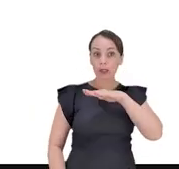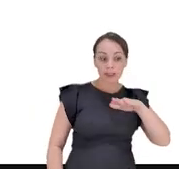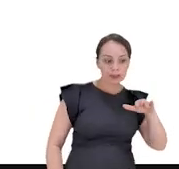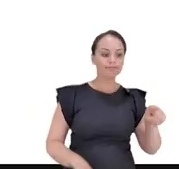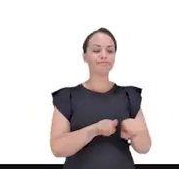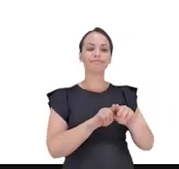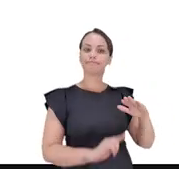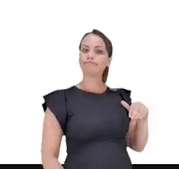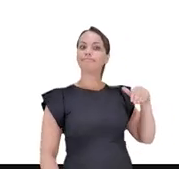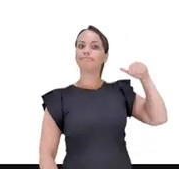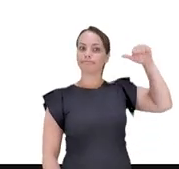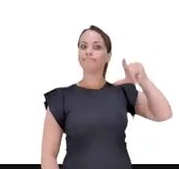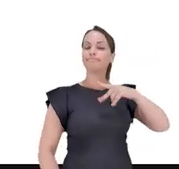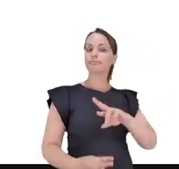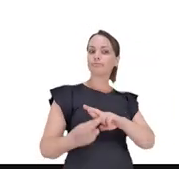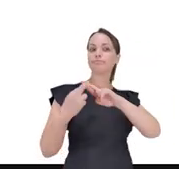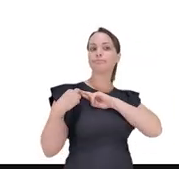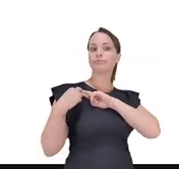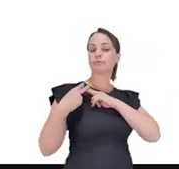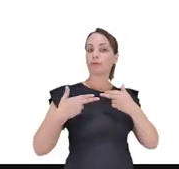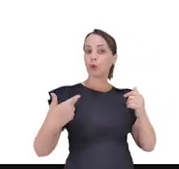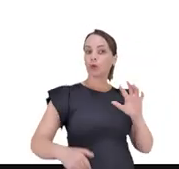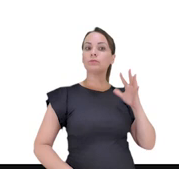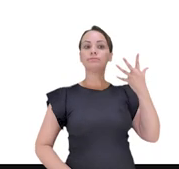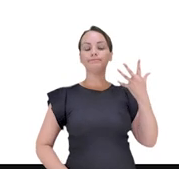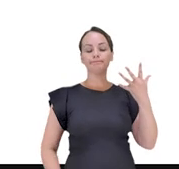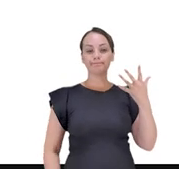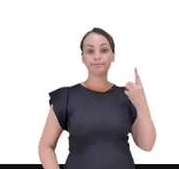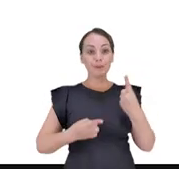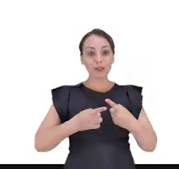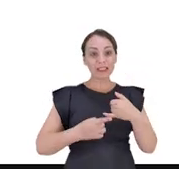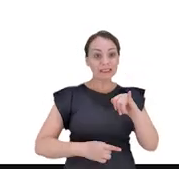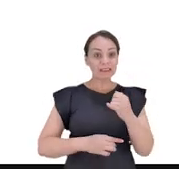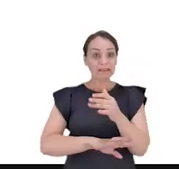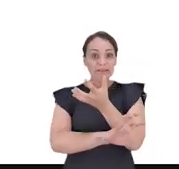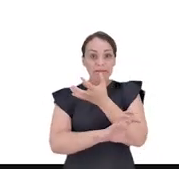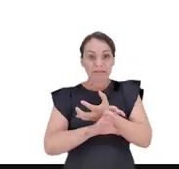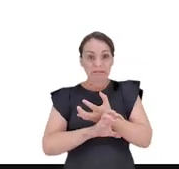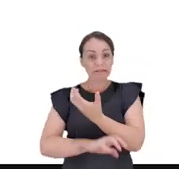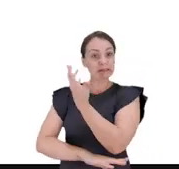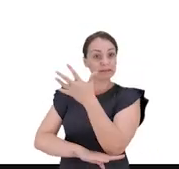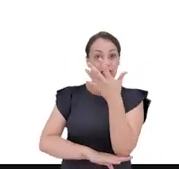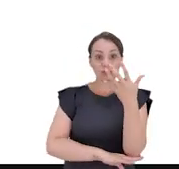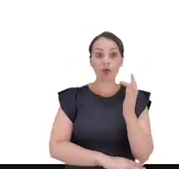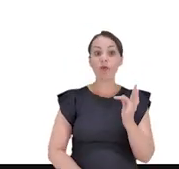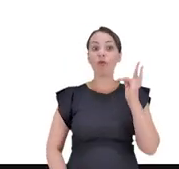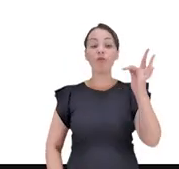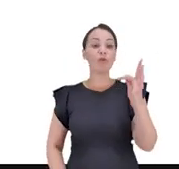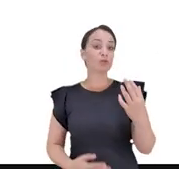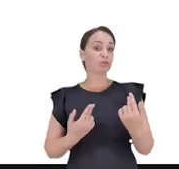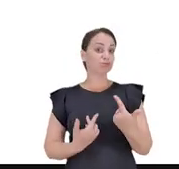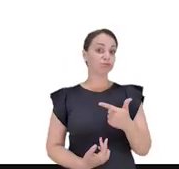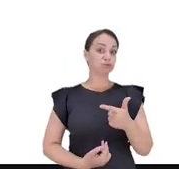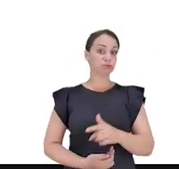sua responsabilidade sobre o que está acontecendo, né? Porque sem natureza não tem futuro. E é isso que a gente espera deixar